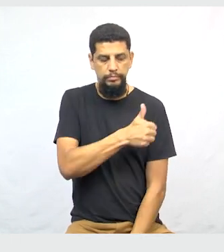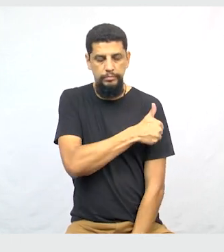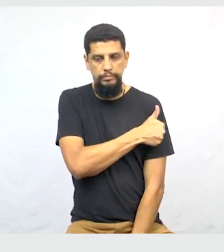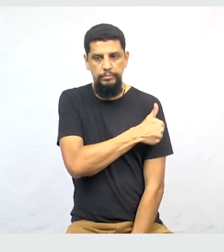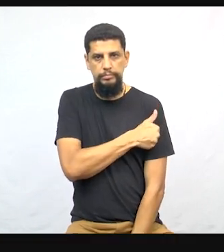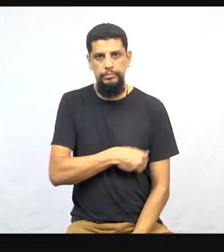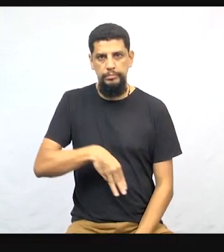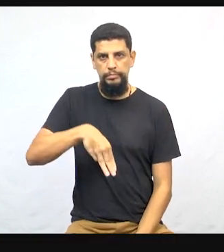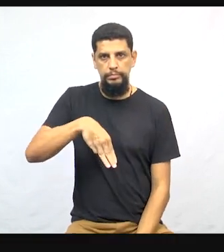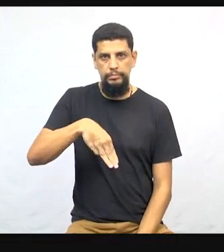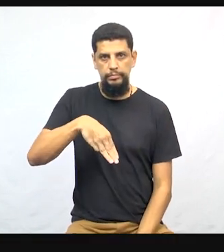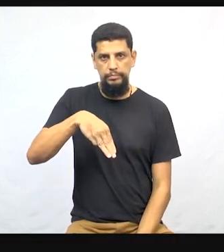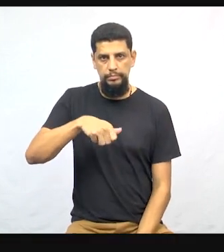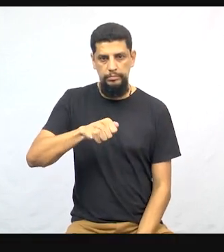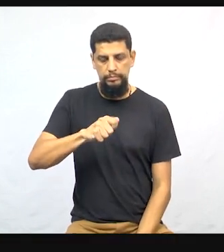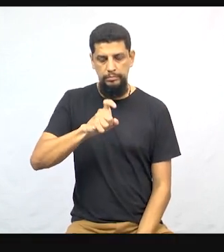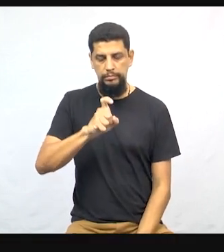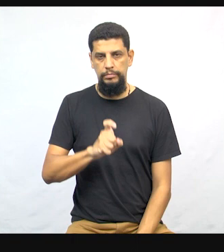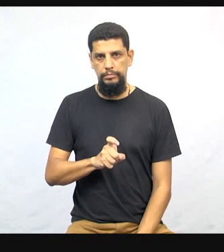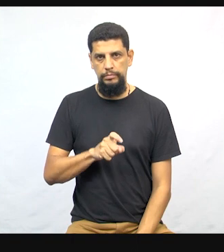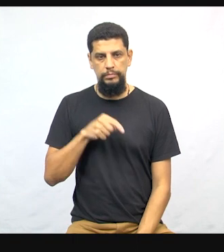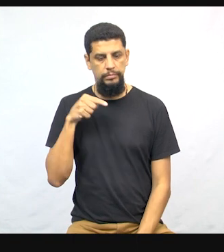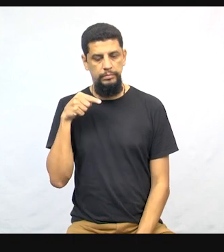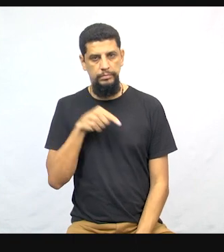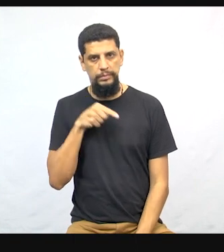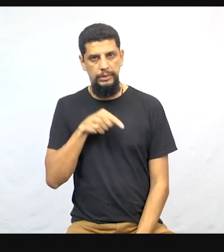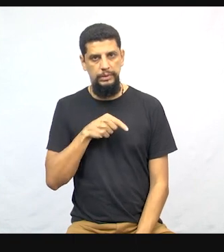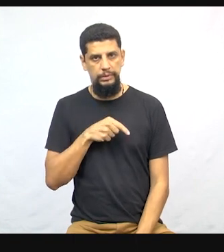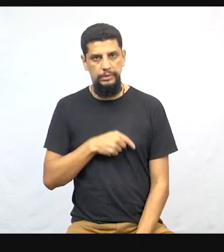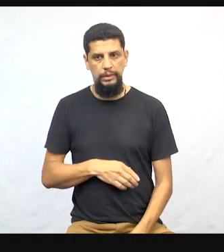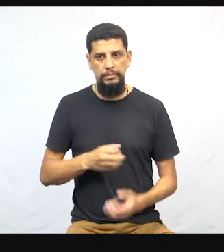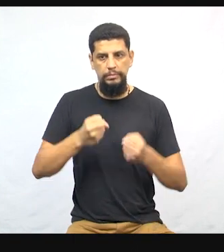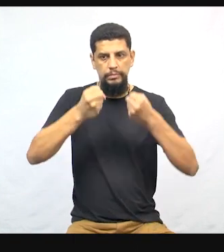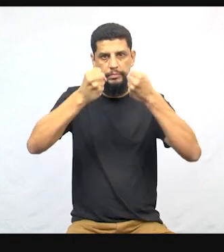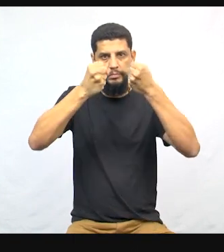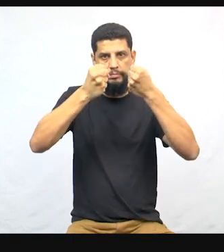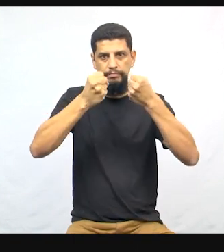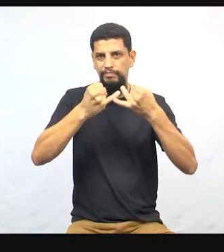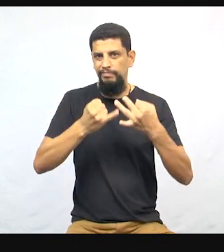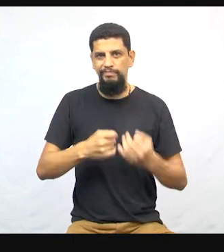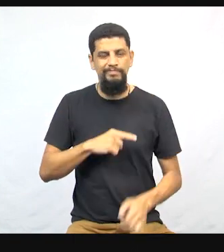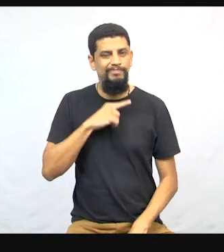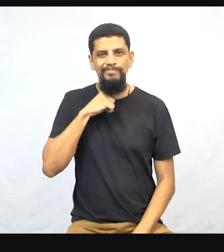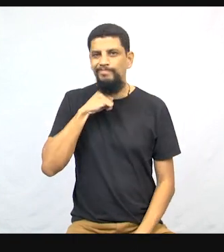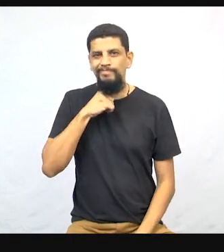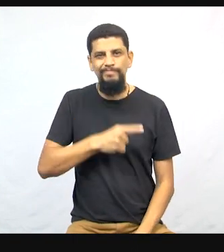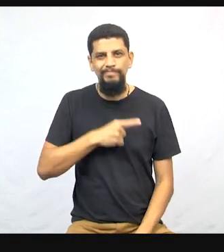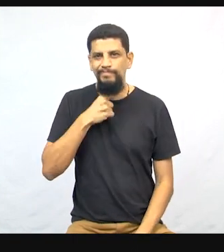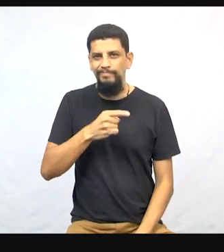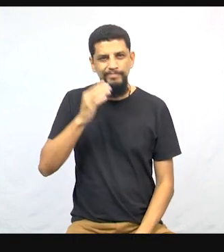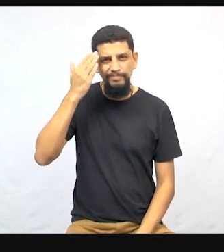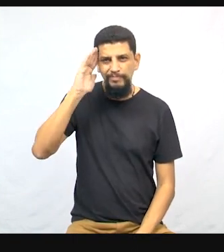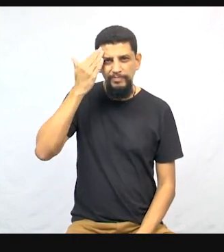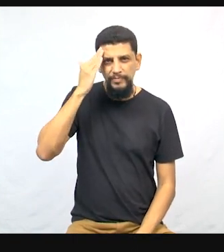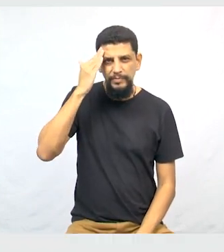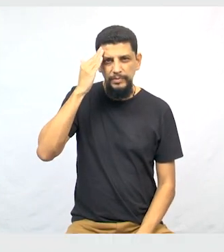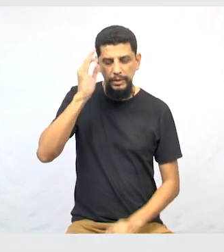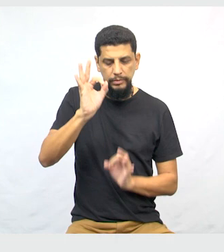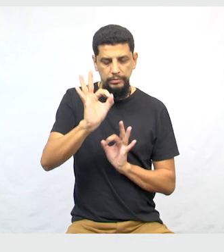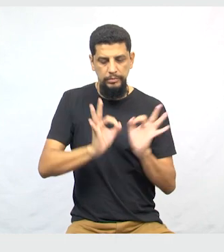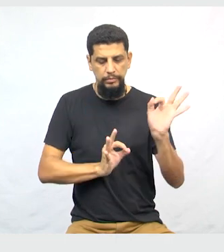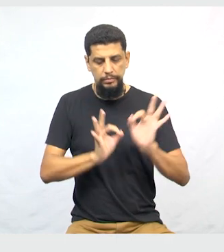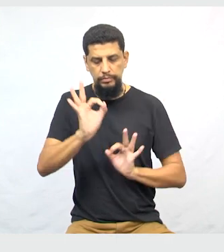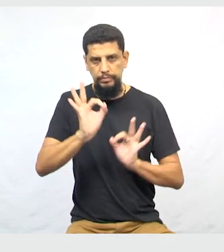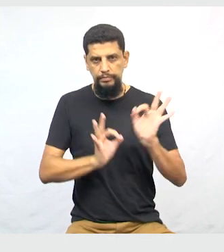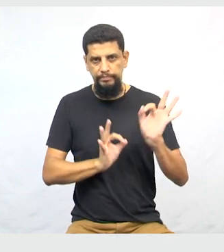o Max. Ele está dizendo que ele não conseguiu entender muito